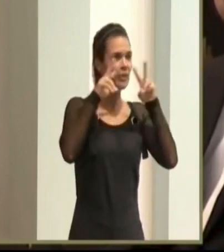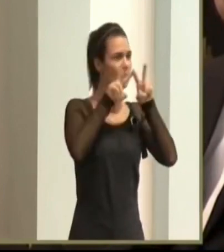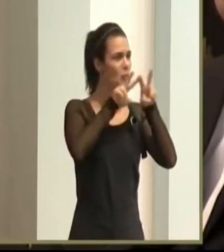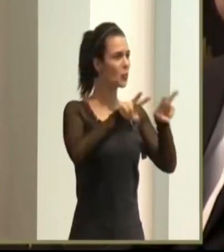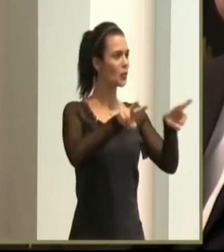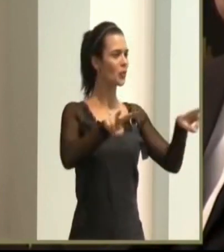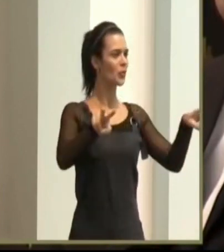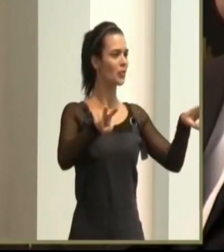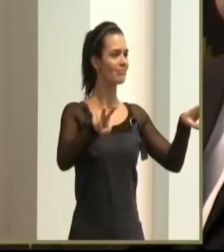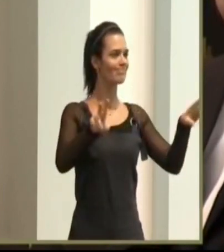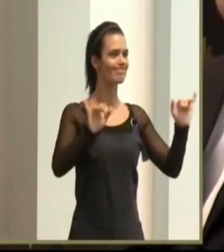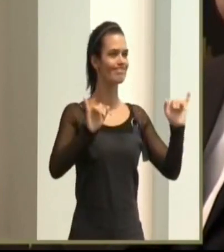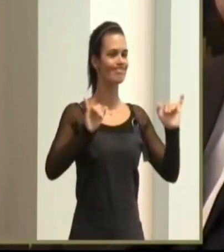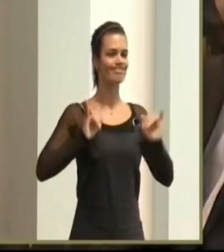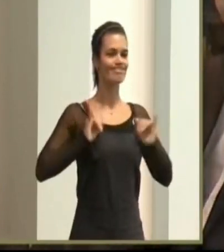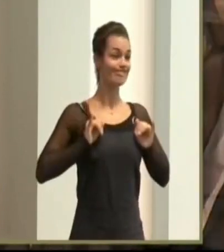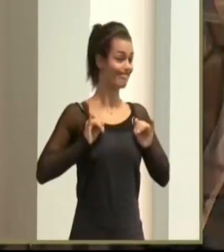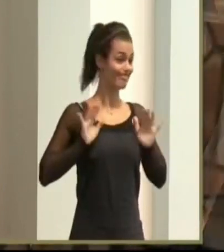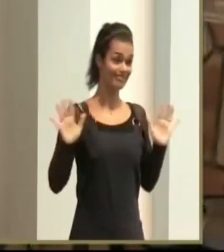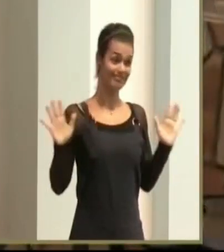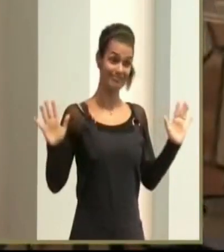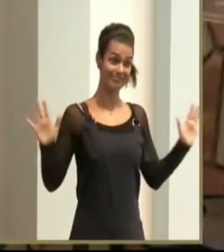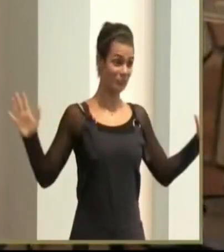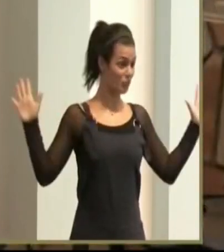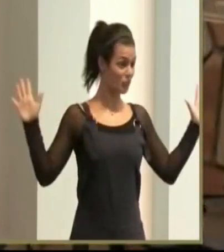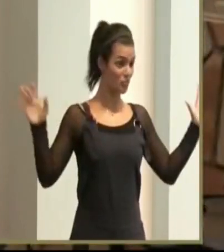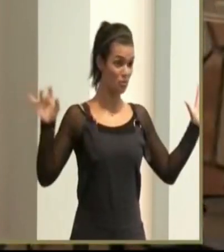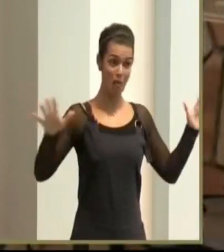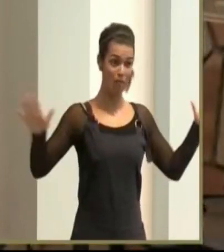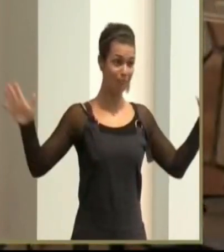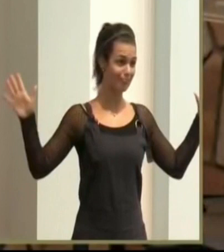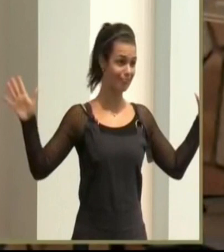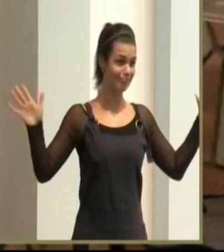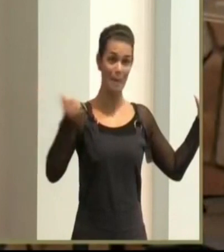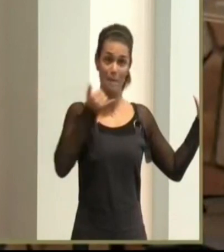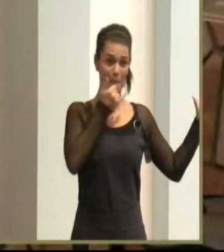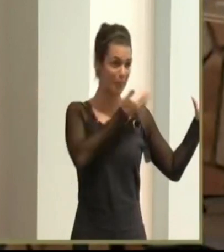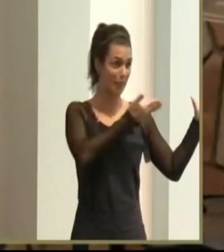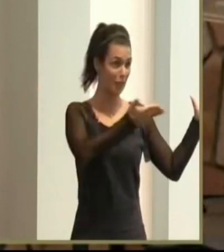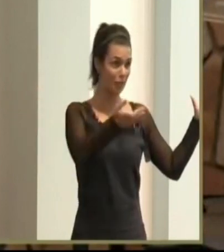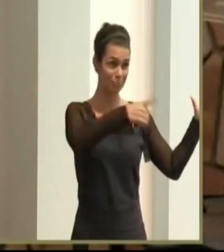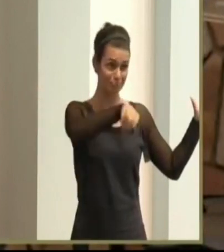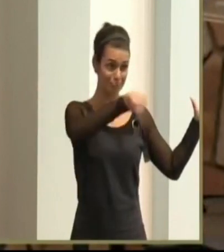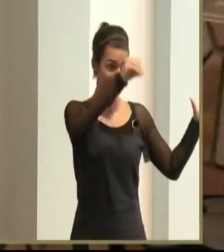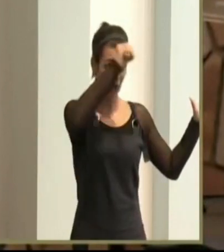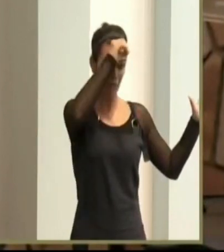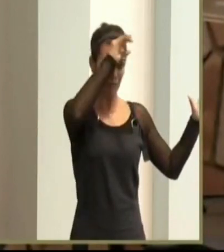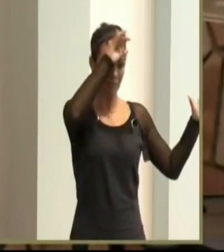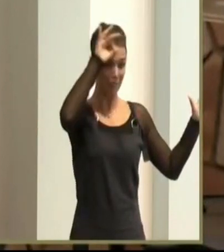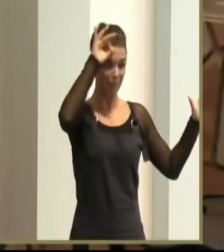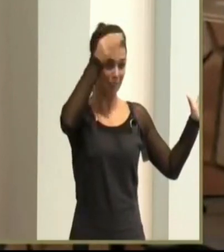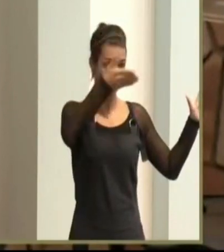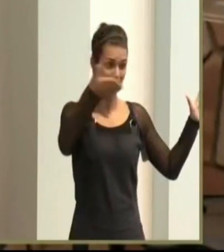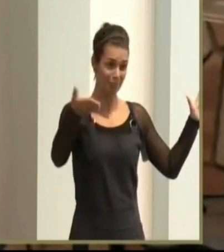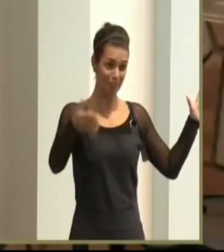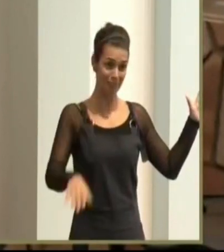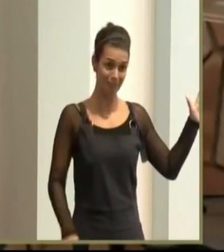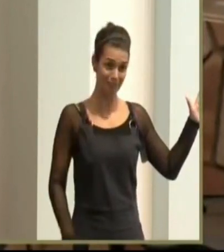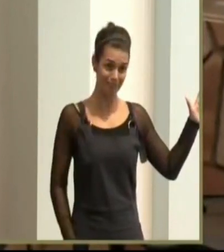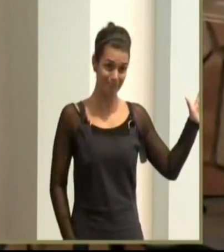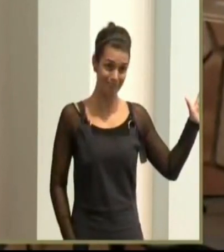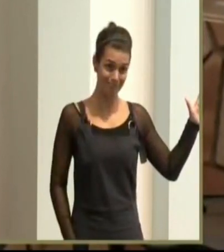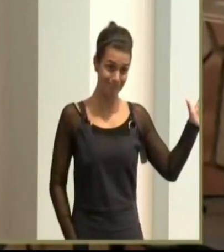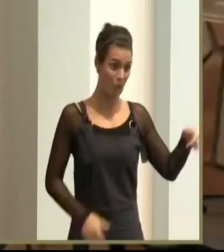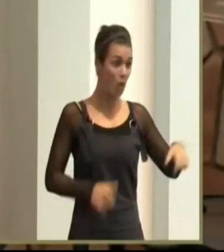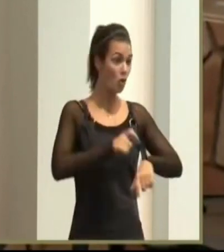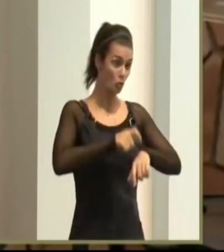mas simplesmente dizer: Pai, perdoa-lhes, porque eles não sabem o que fazem. No momento da